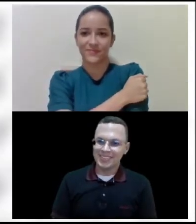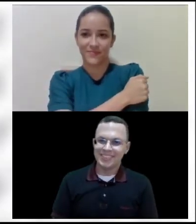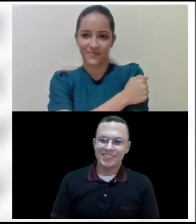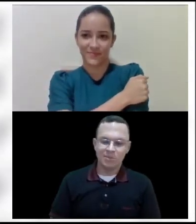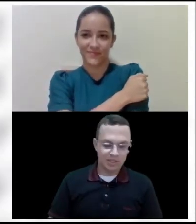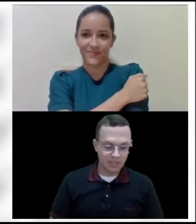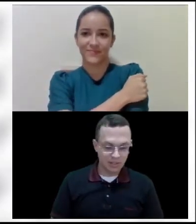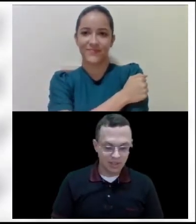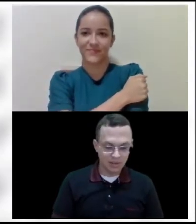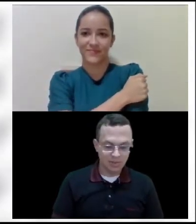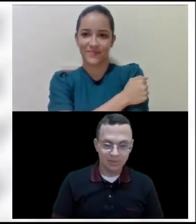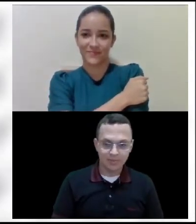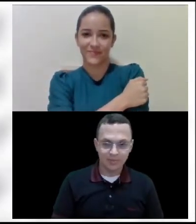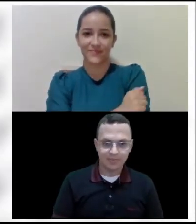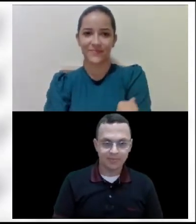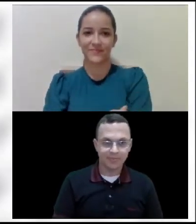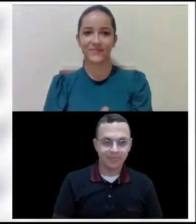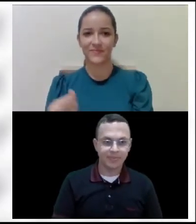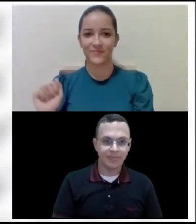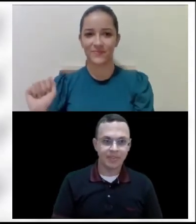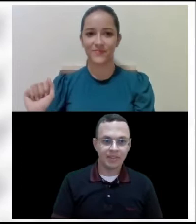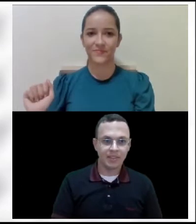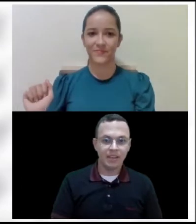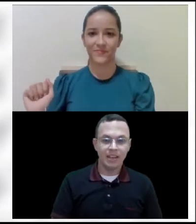Pronto. O sinal de aluno.